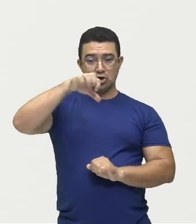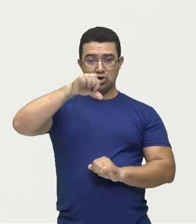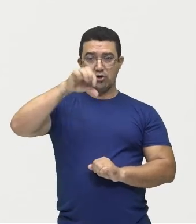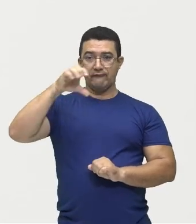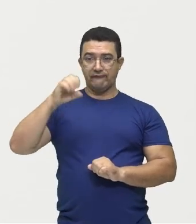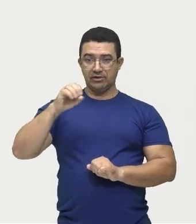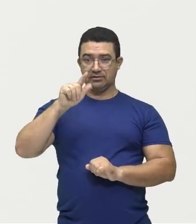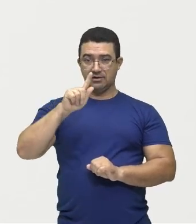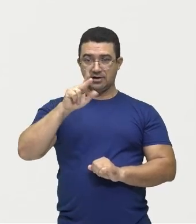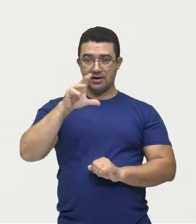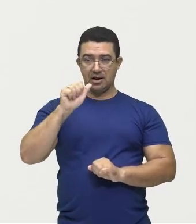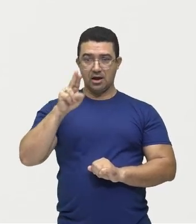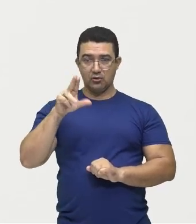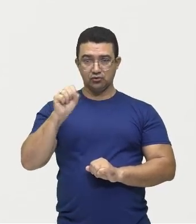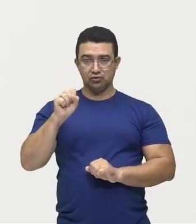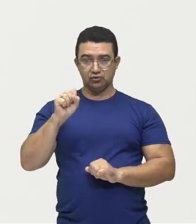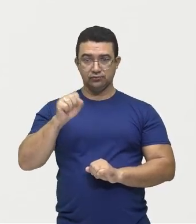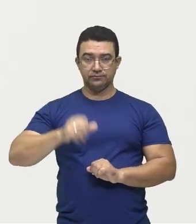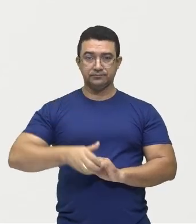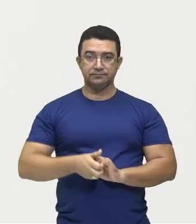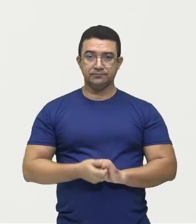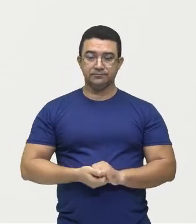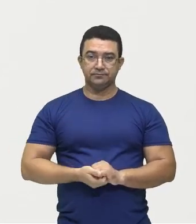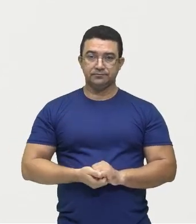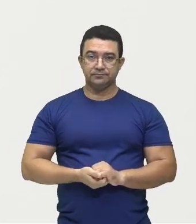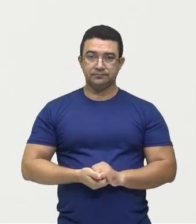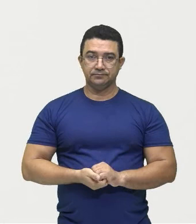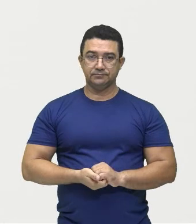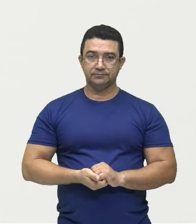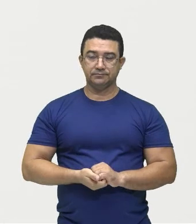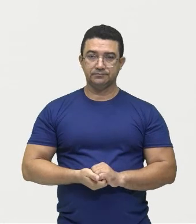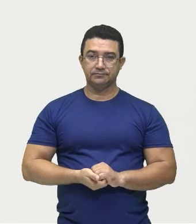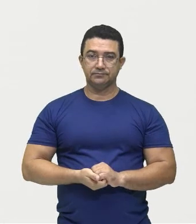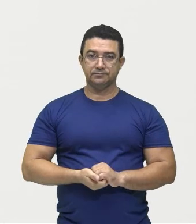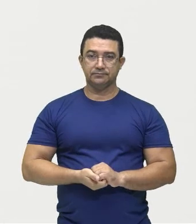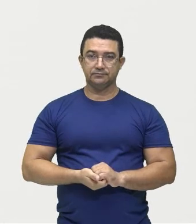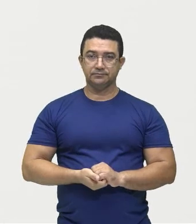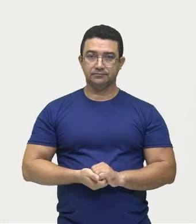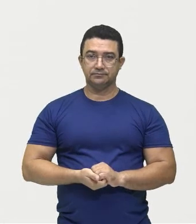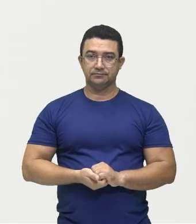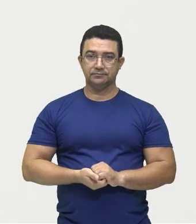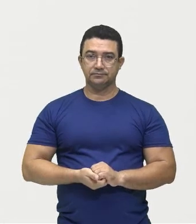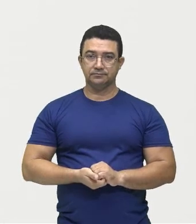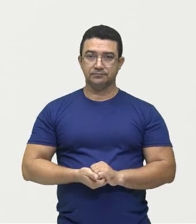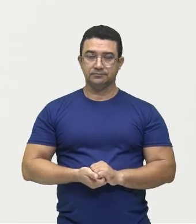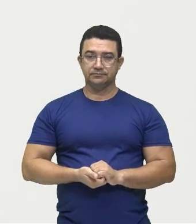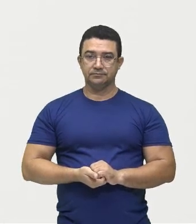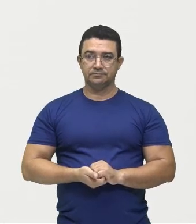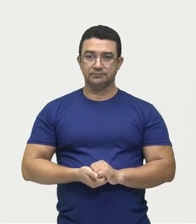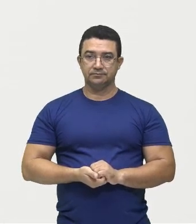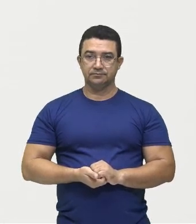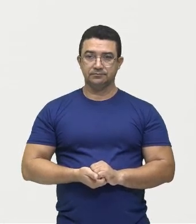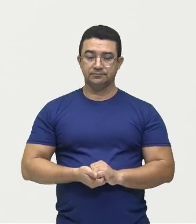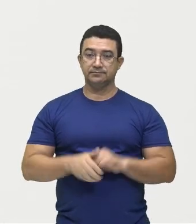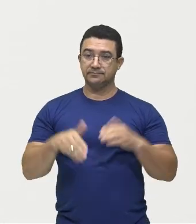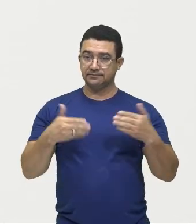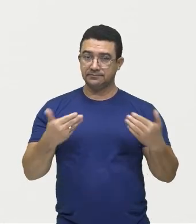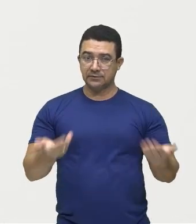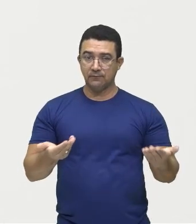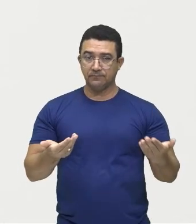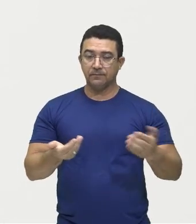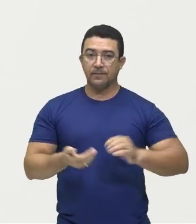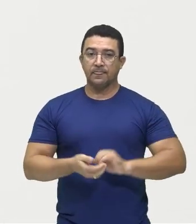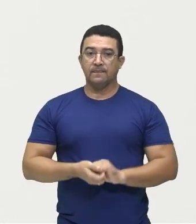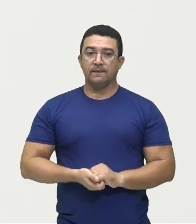tá? É menor que 90 graus os ângulos internos de um triângulo acutângulo, tá? Portanto, meus